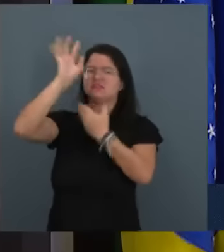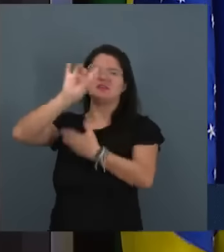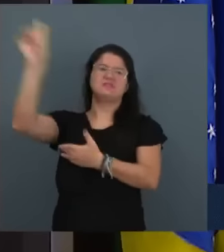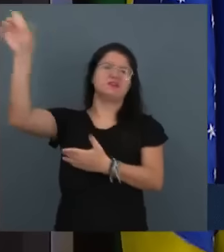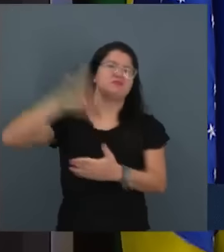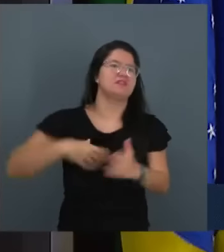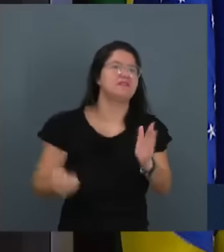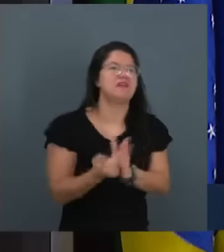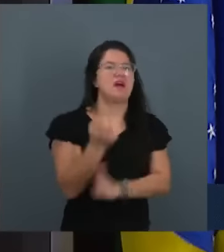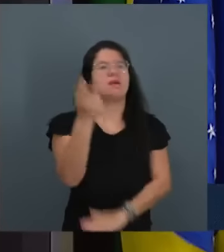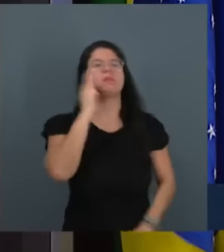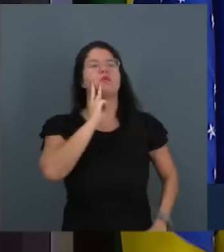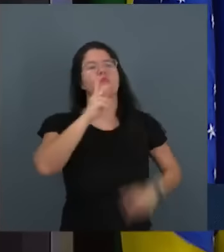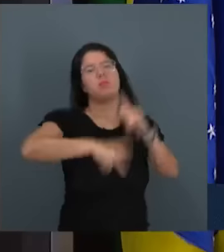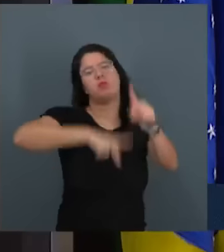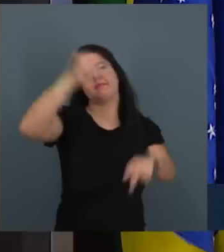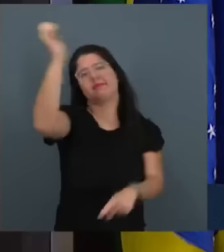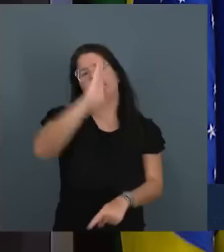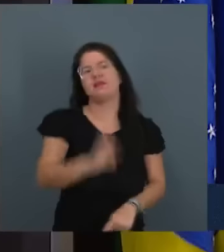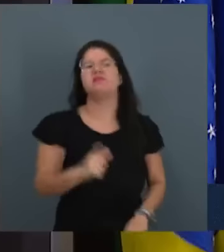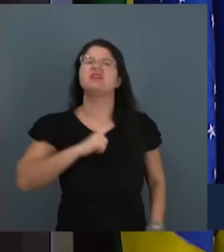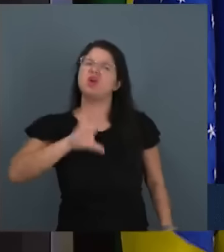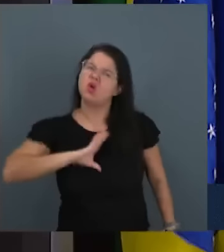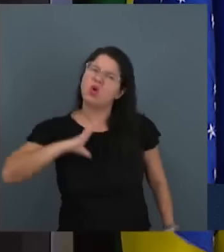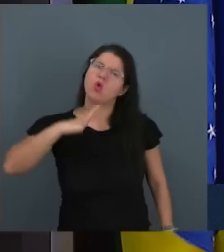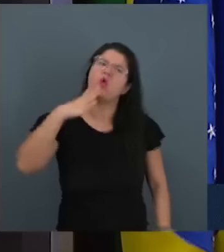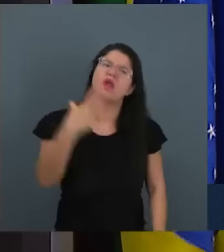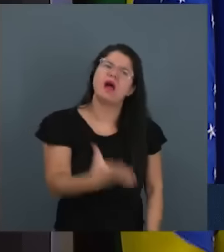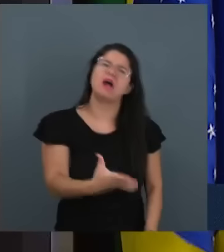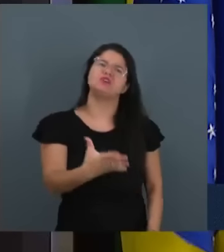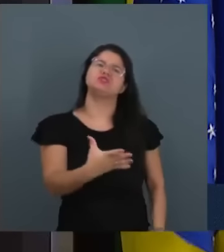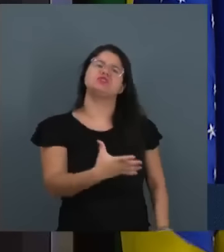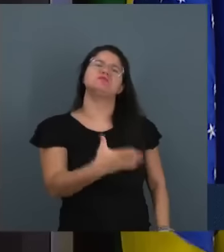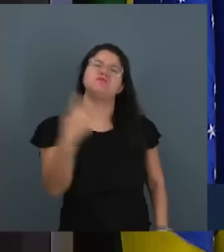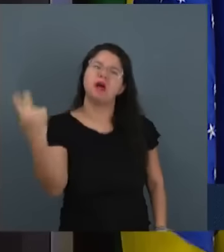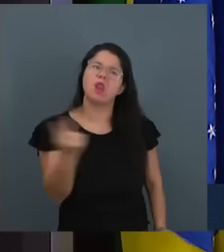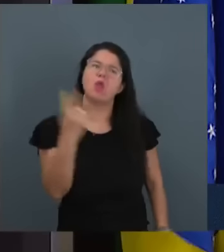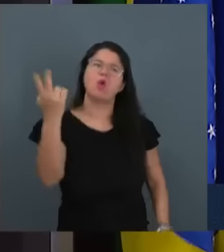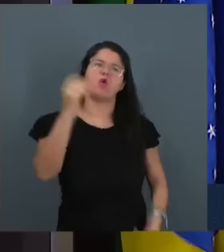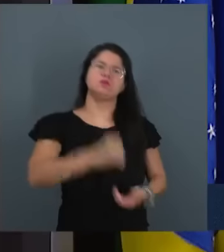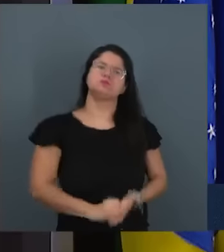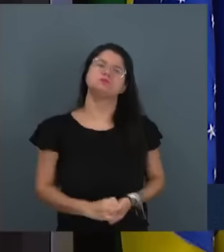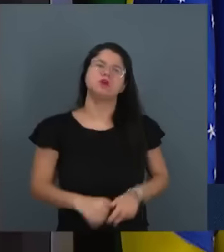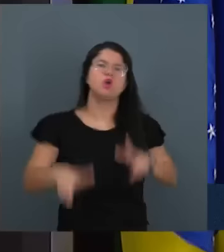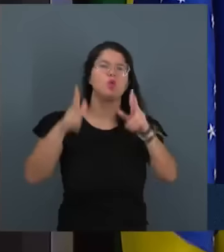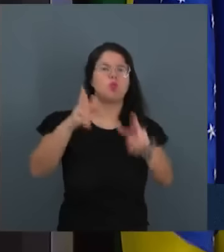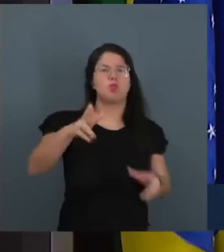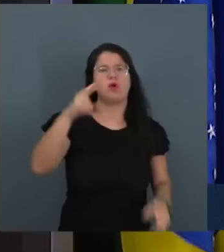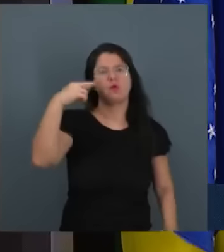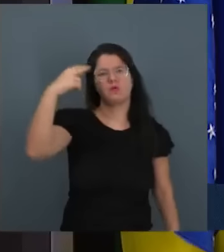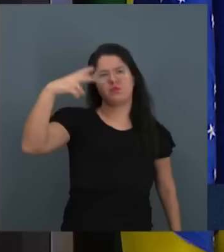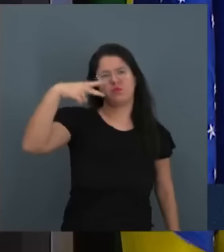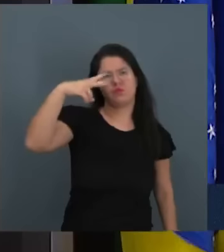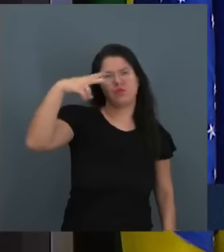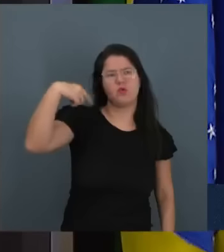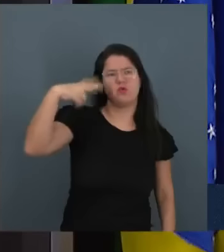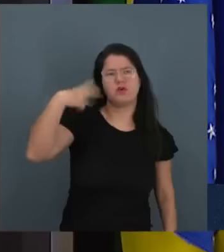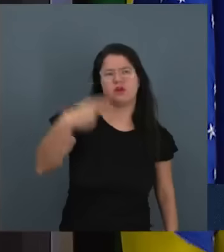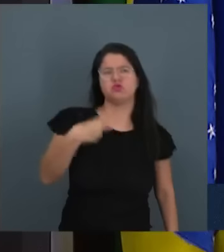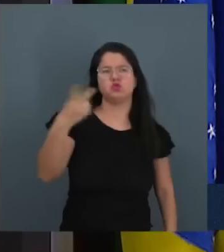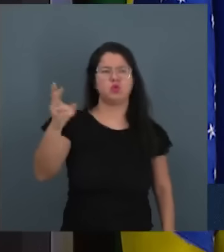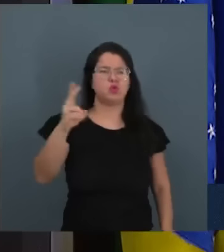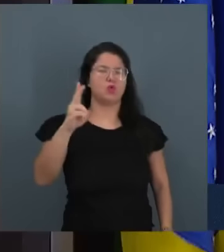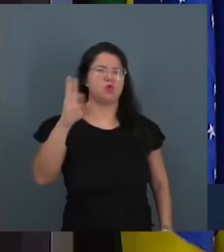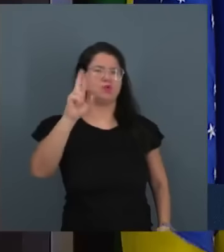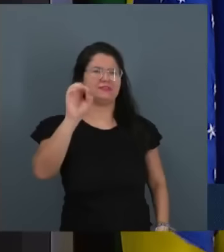milhões de brasileiros e brasileiras com coragem e princípios, como, por exemplo, o vereador Rodrigo Marcial, de Curitiba, que,